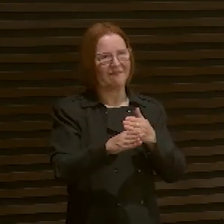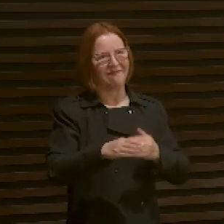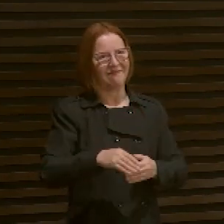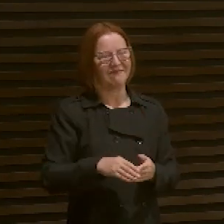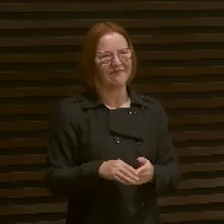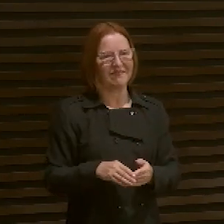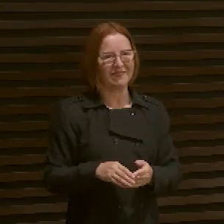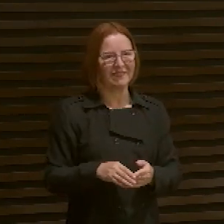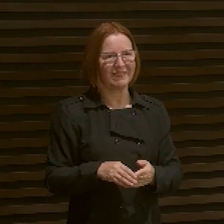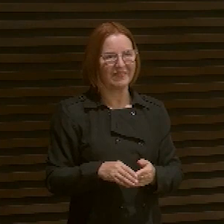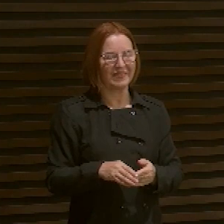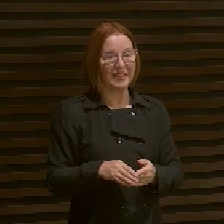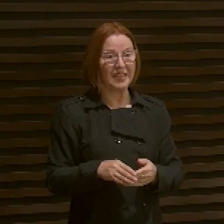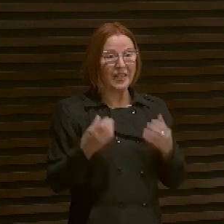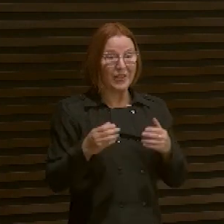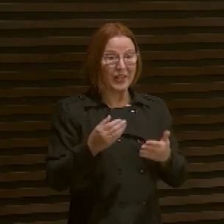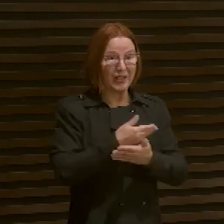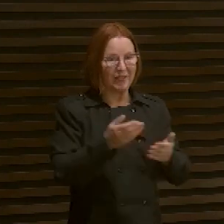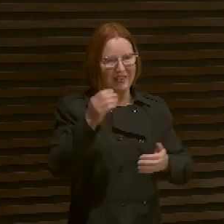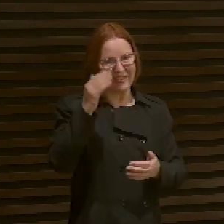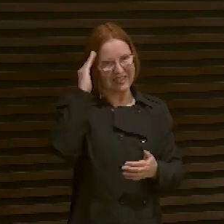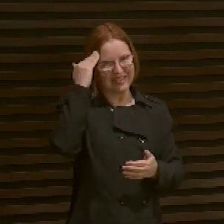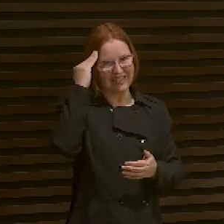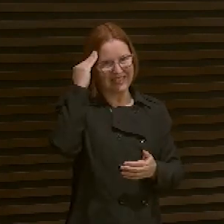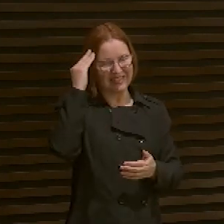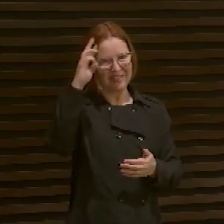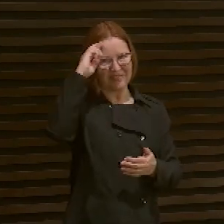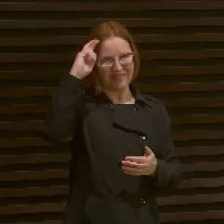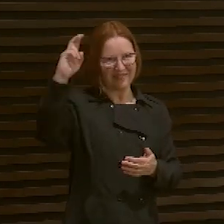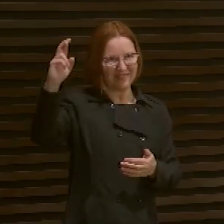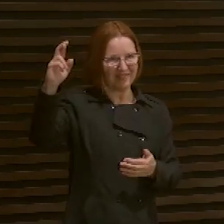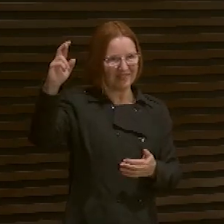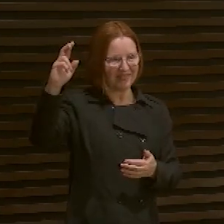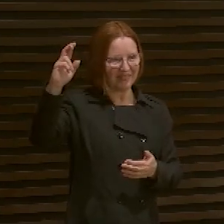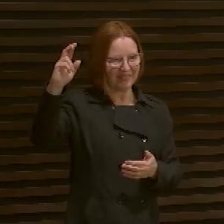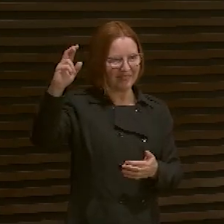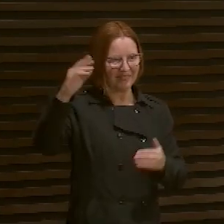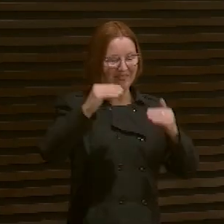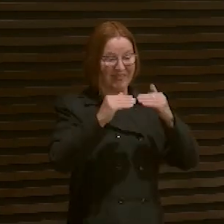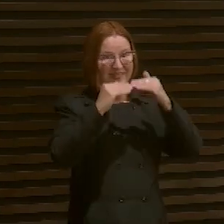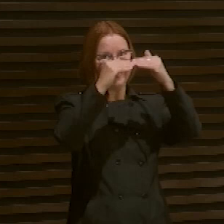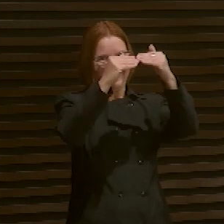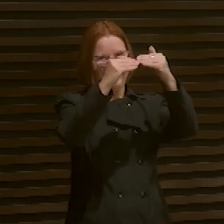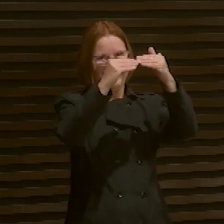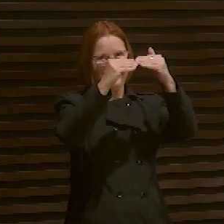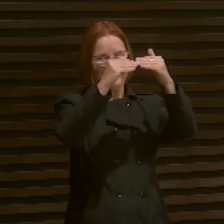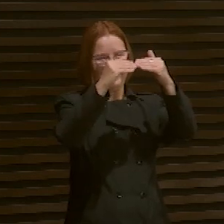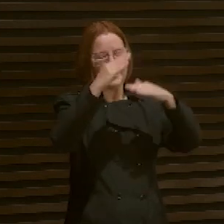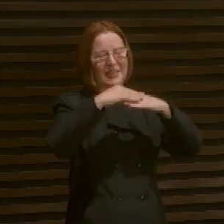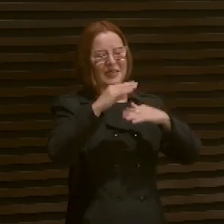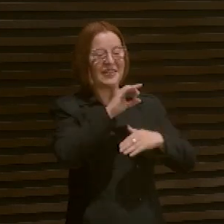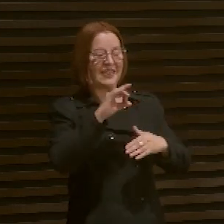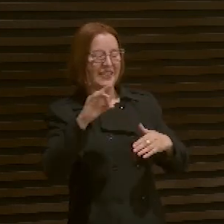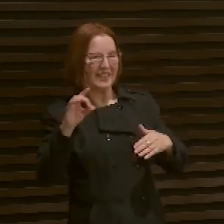Então, o princípio que eu quero que vocês entendam é que o Senhor é soberano sobre